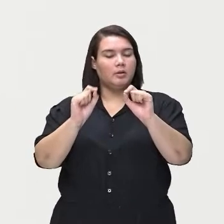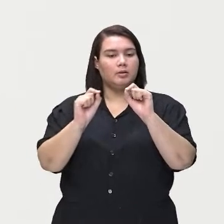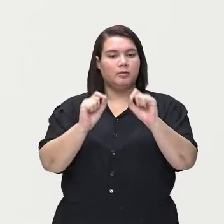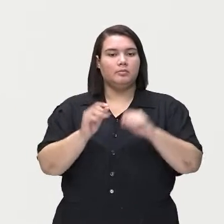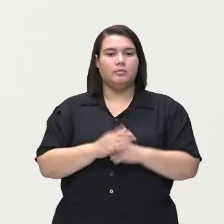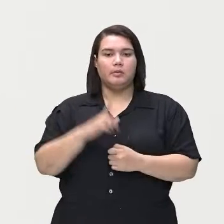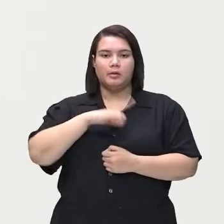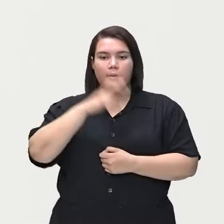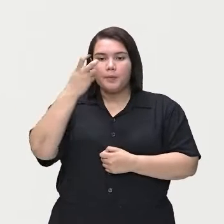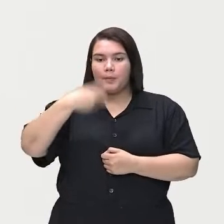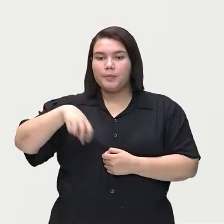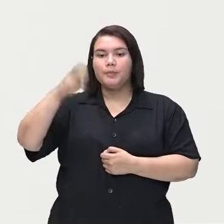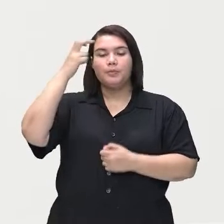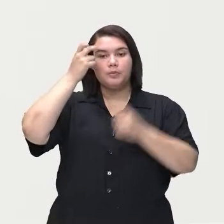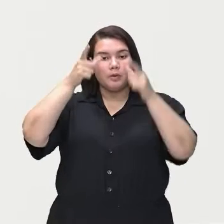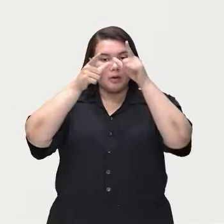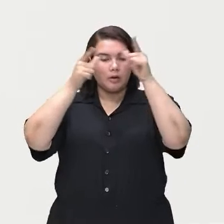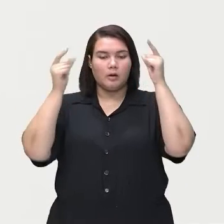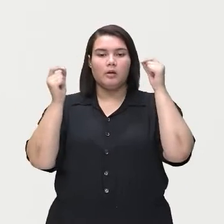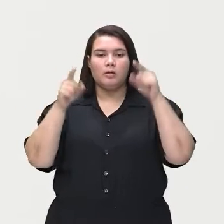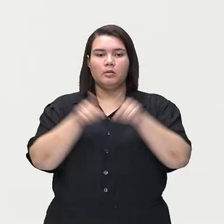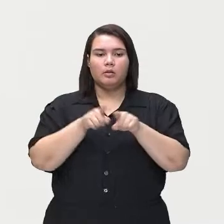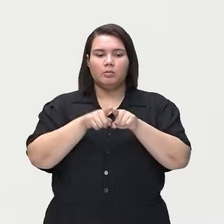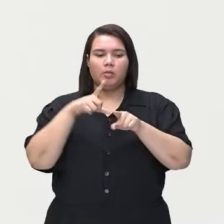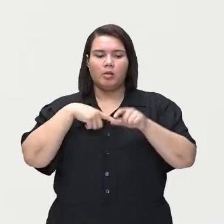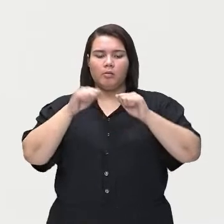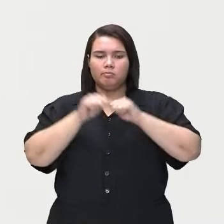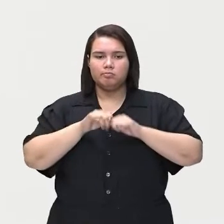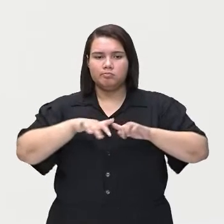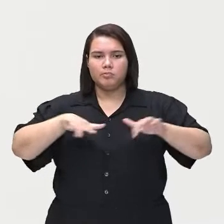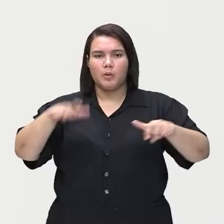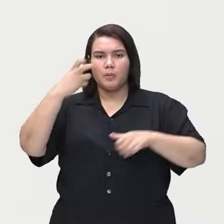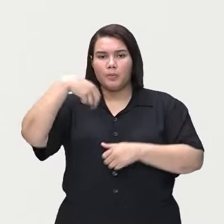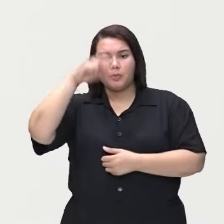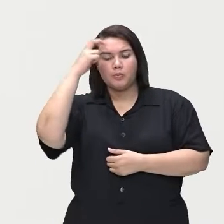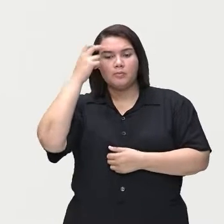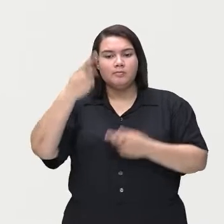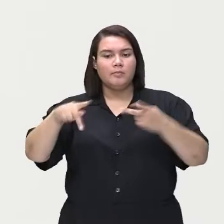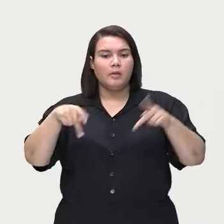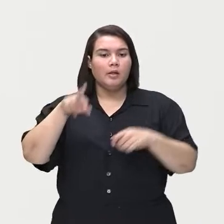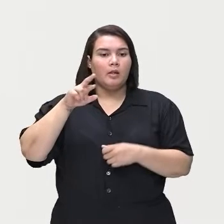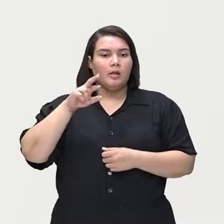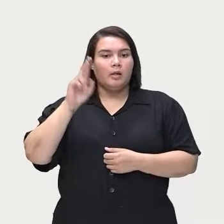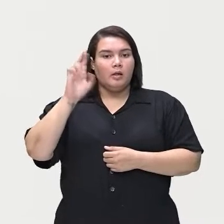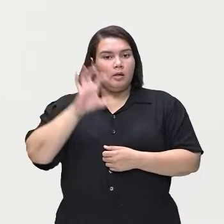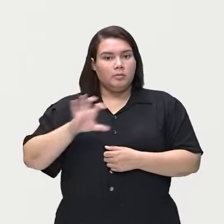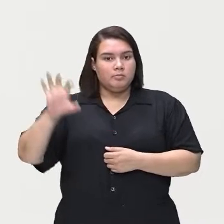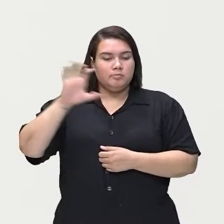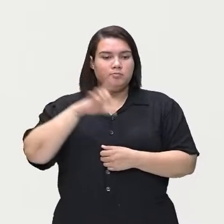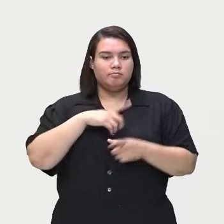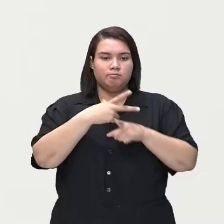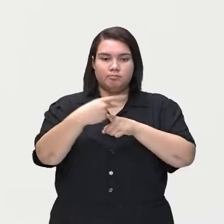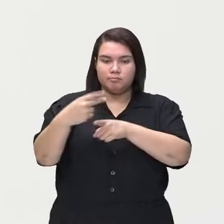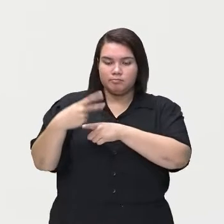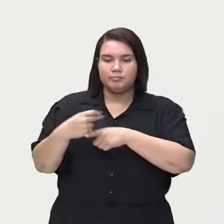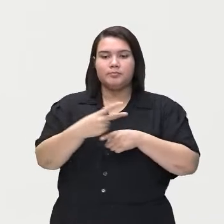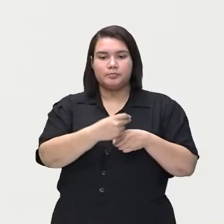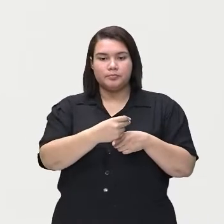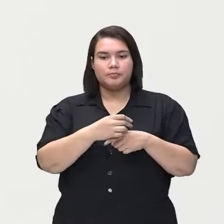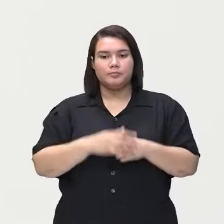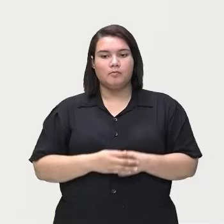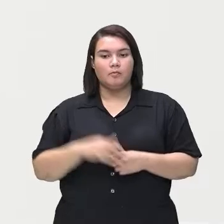a cultura grega e difundindo aí a cultura grega nessas regiões que foi conquistada. Esse processo que